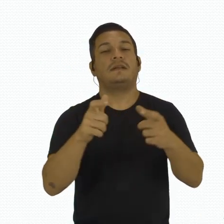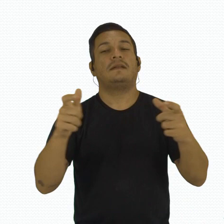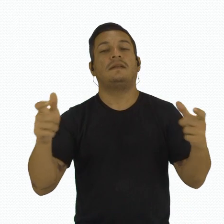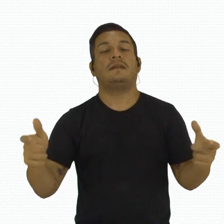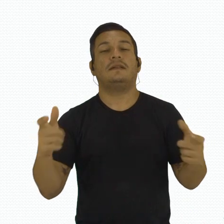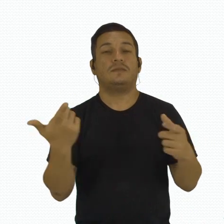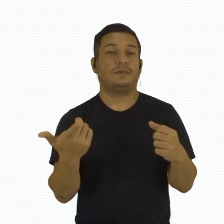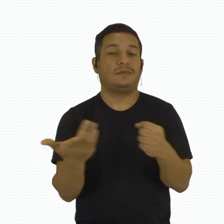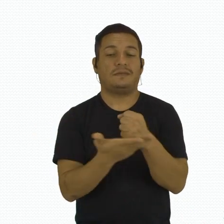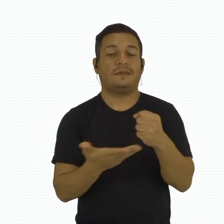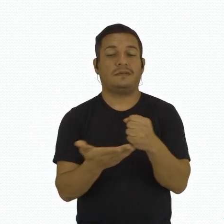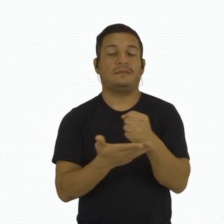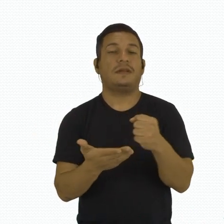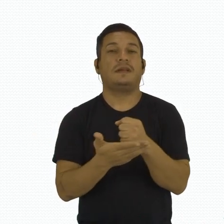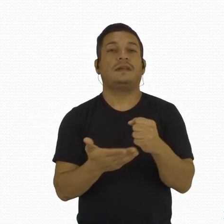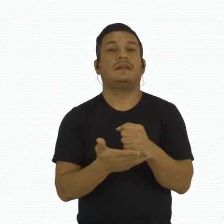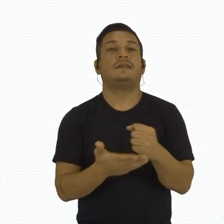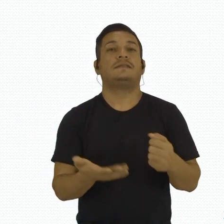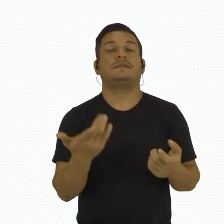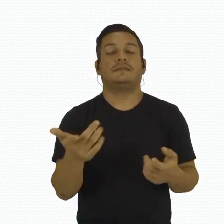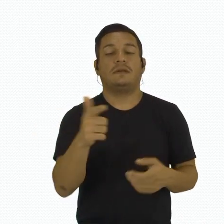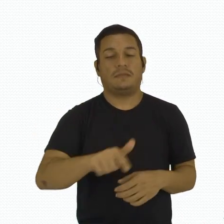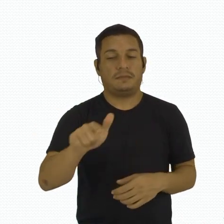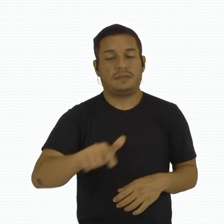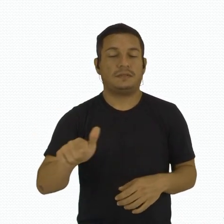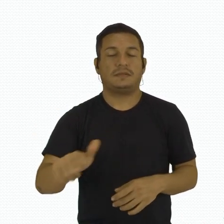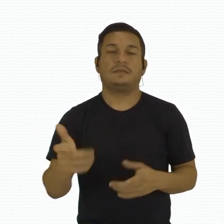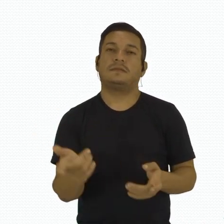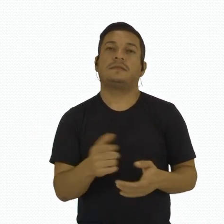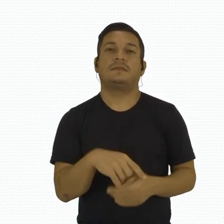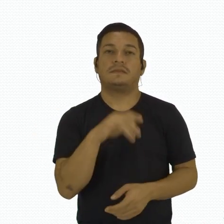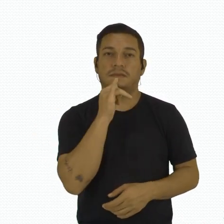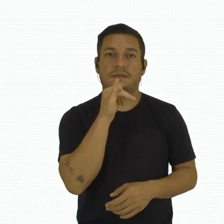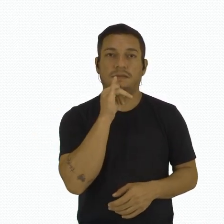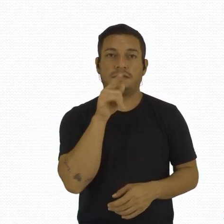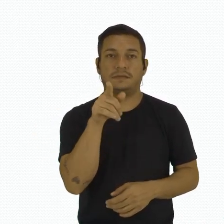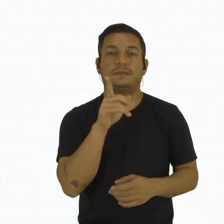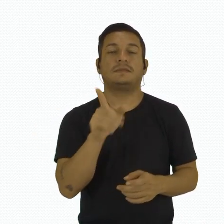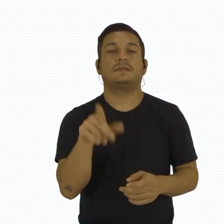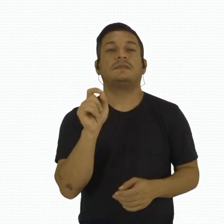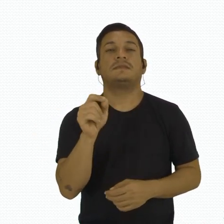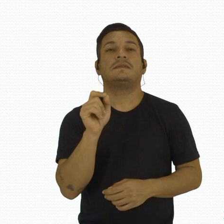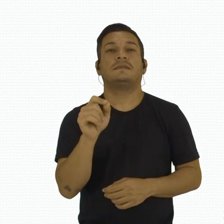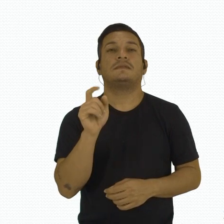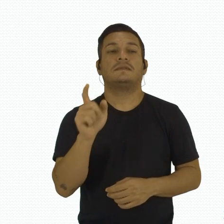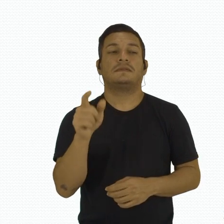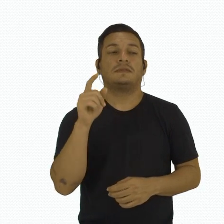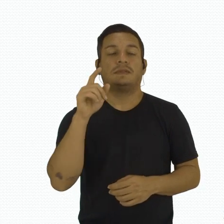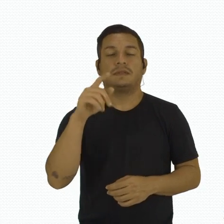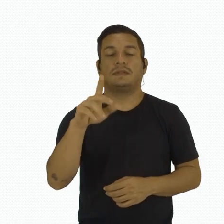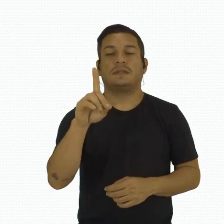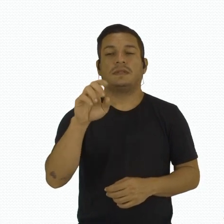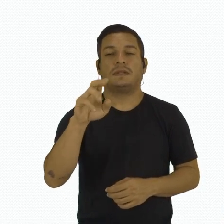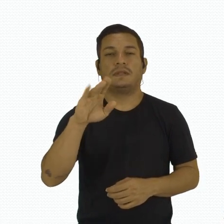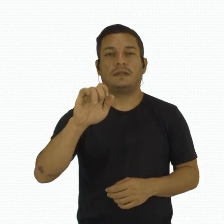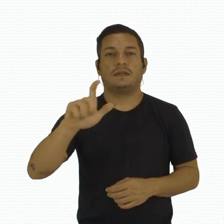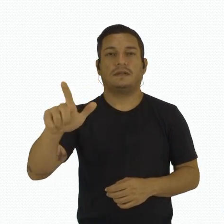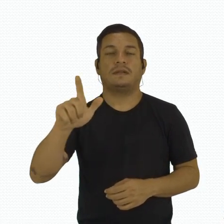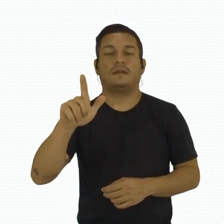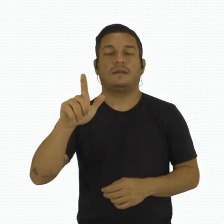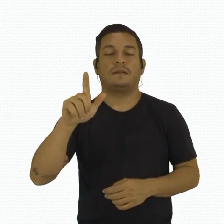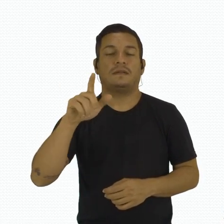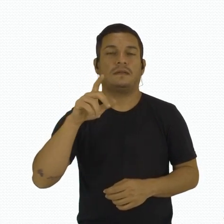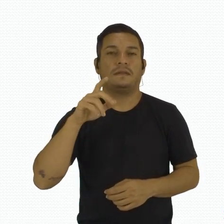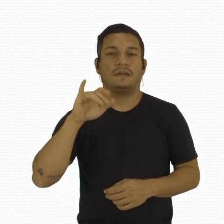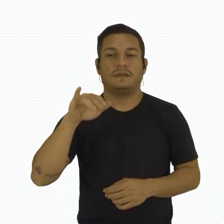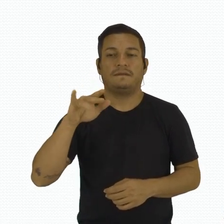tem um padrão, você não tem um período de repetição. Portanto, esse exemplo aí é um exemplo de um decimal infinito e